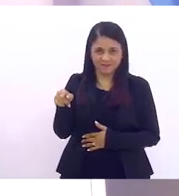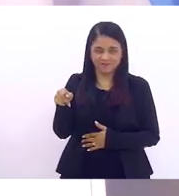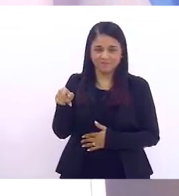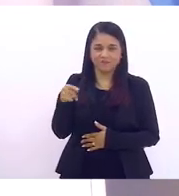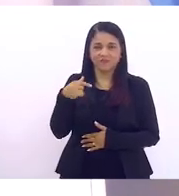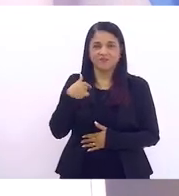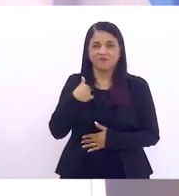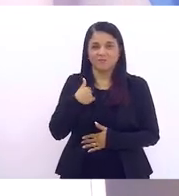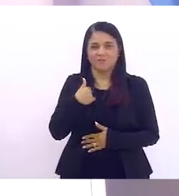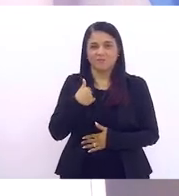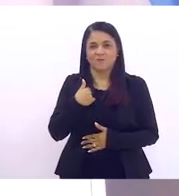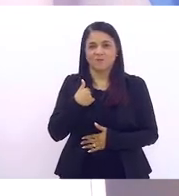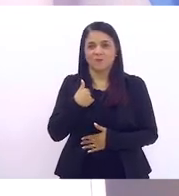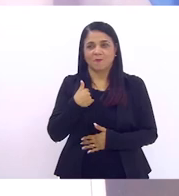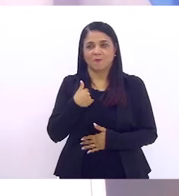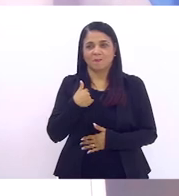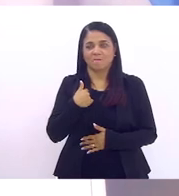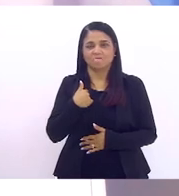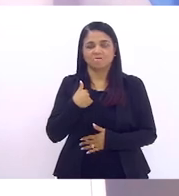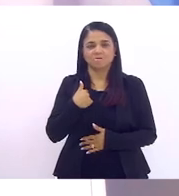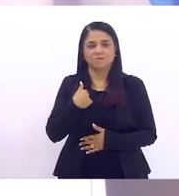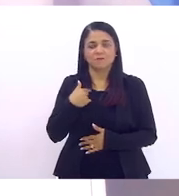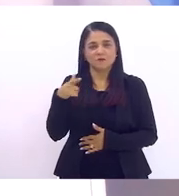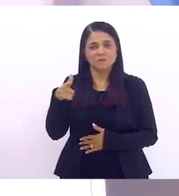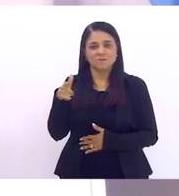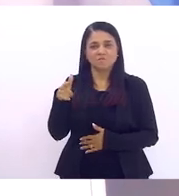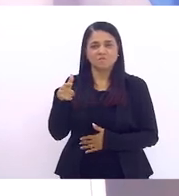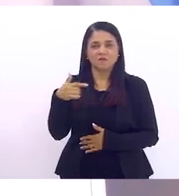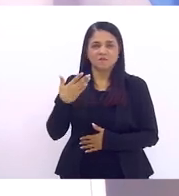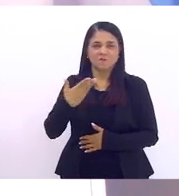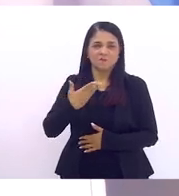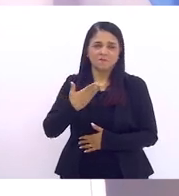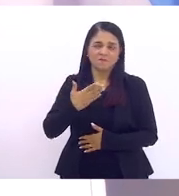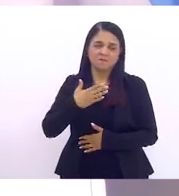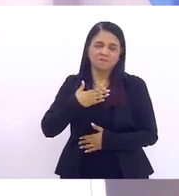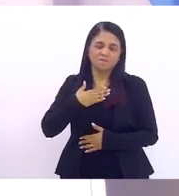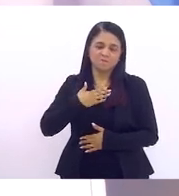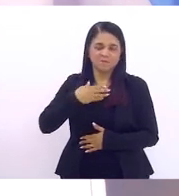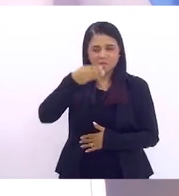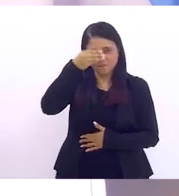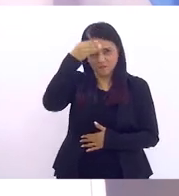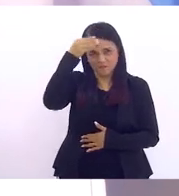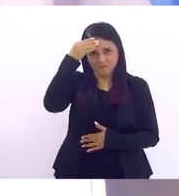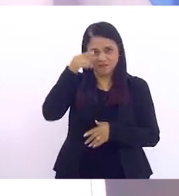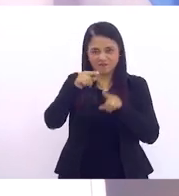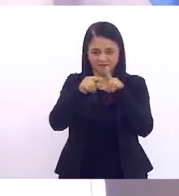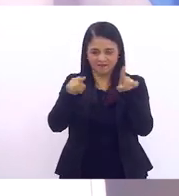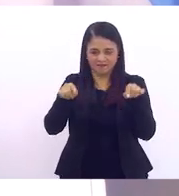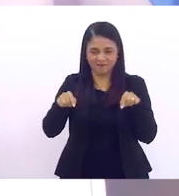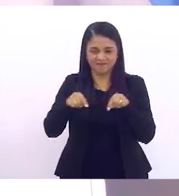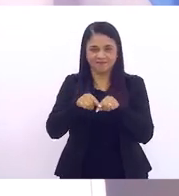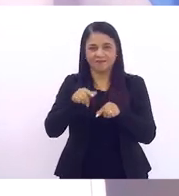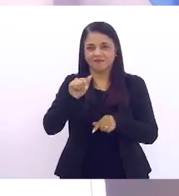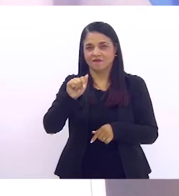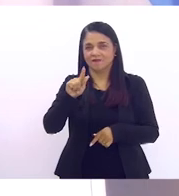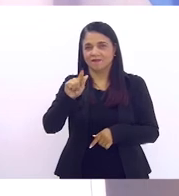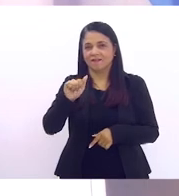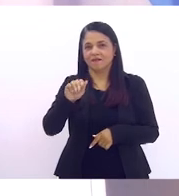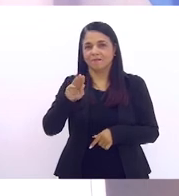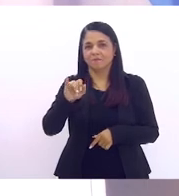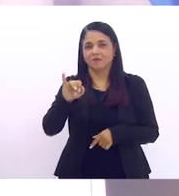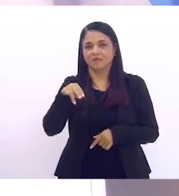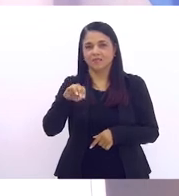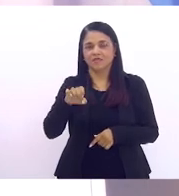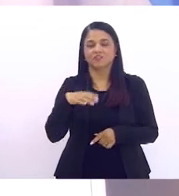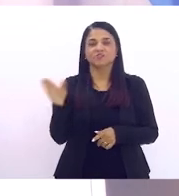que eu faço e considero ela como assim madrinha do nosso gabinete quero aqui ressaltar a presença da senhora